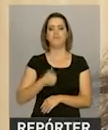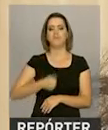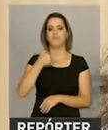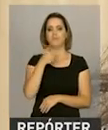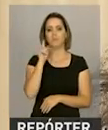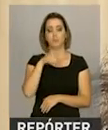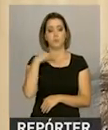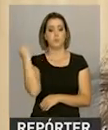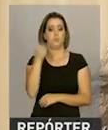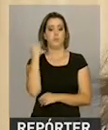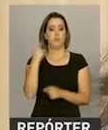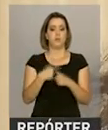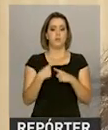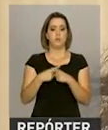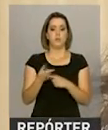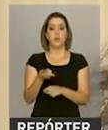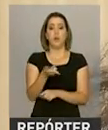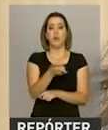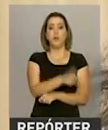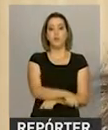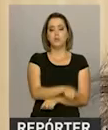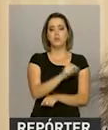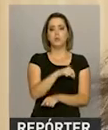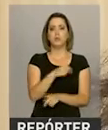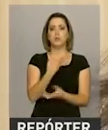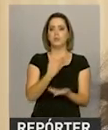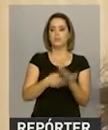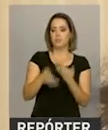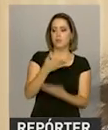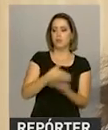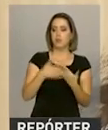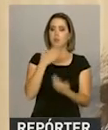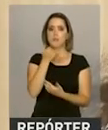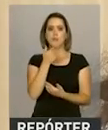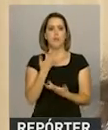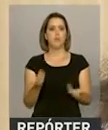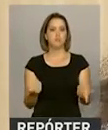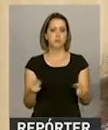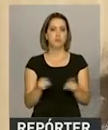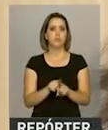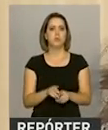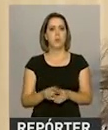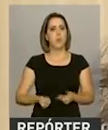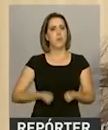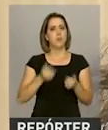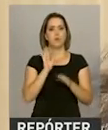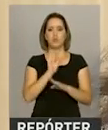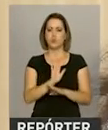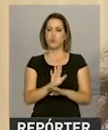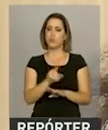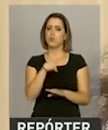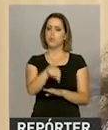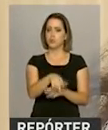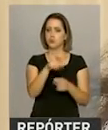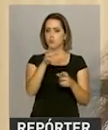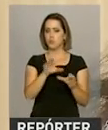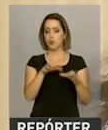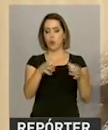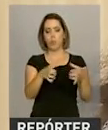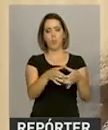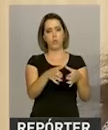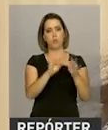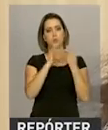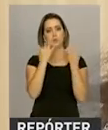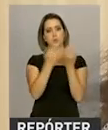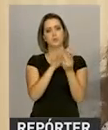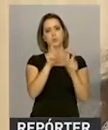super importante, porque é uma outra relação de consumo, uma relação de valorização do agricultor familiar, né? A